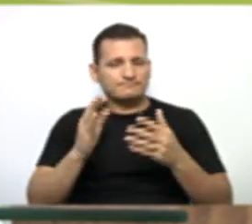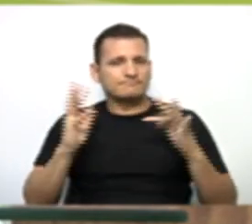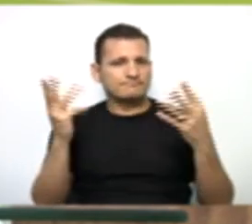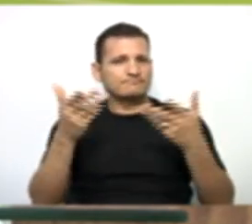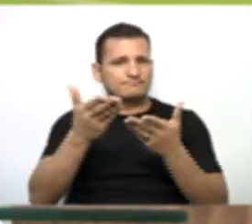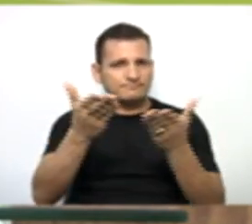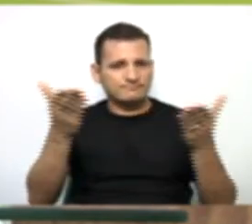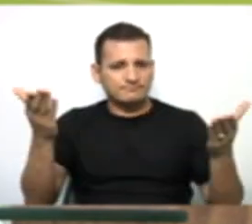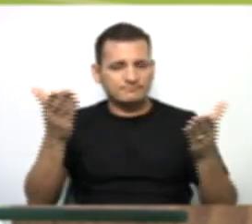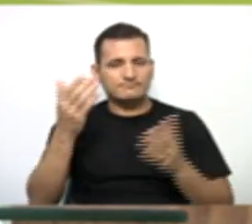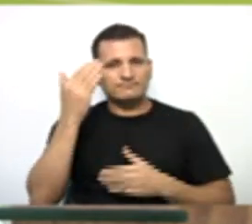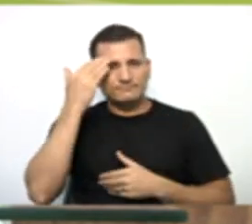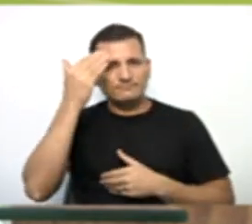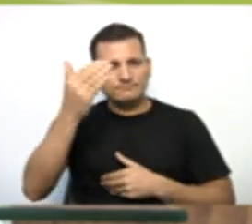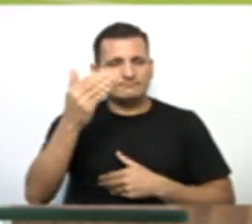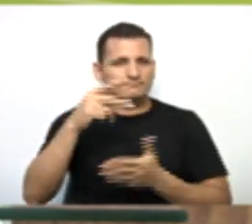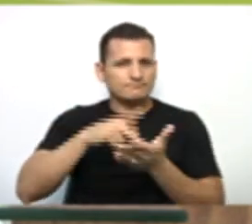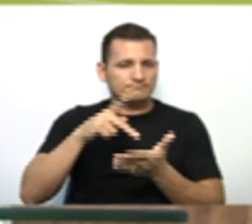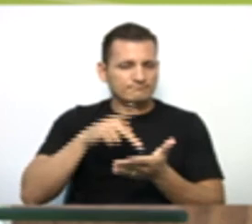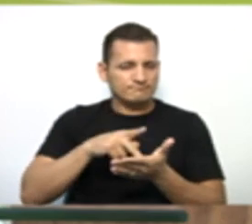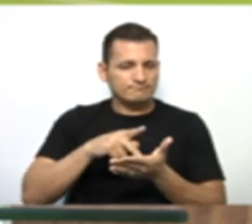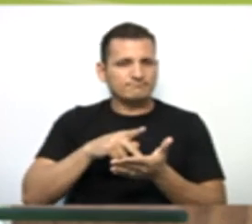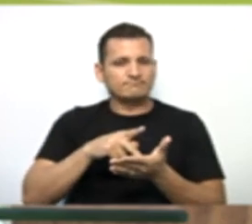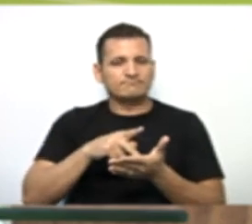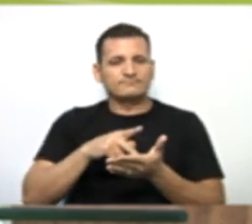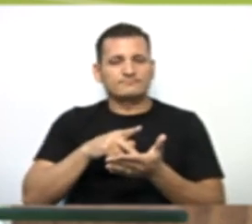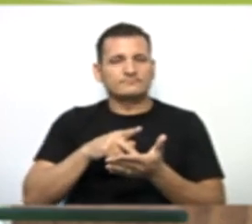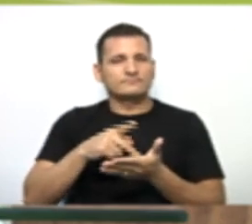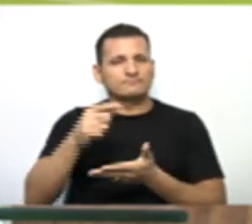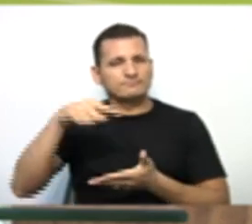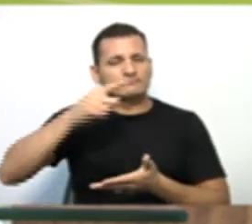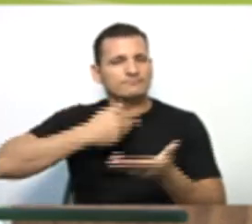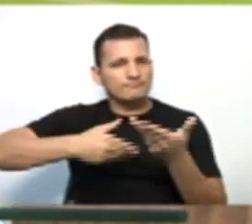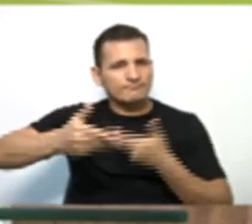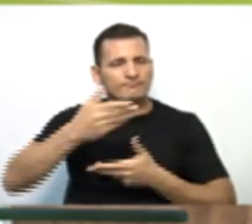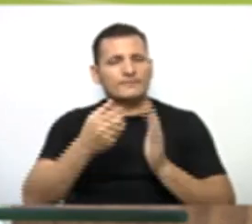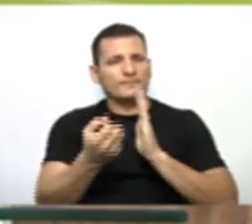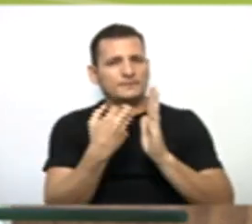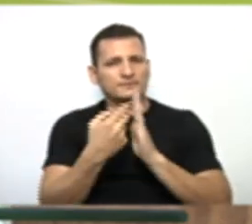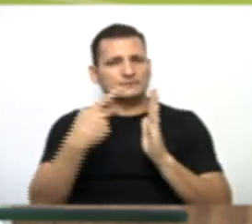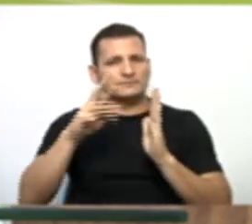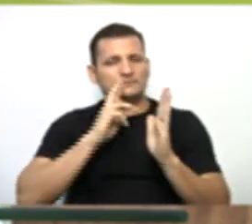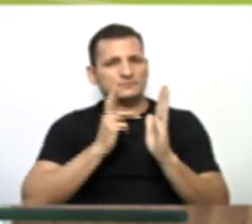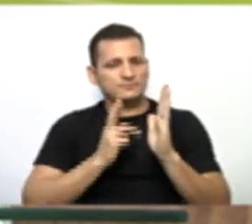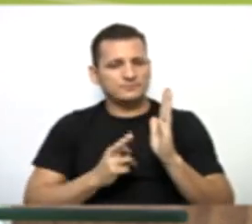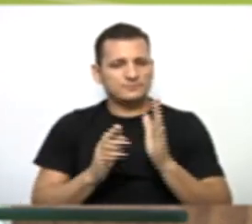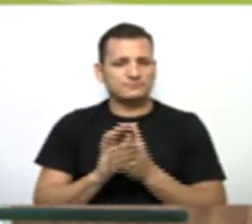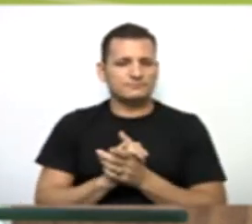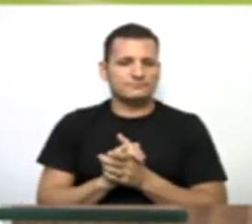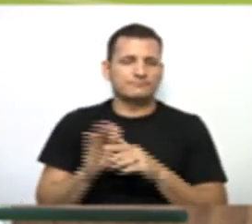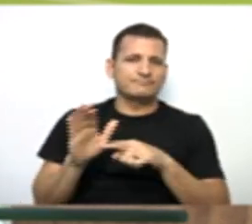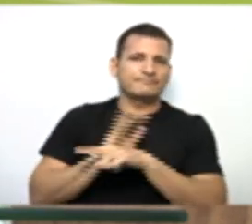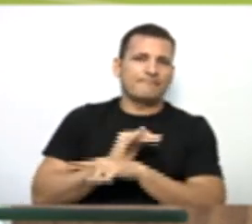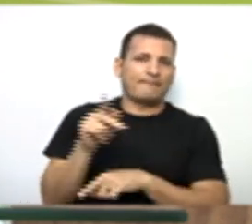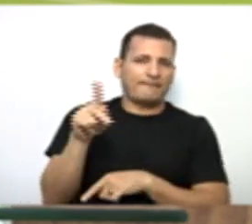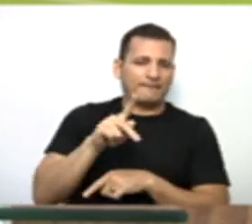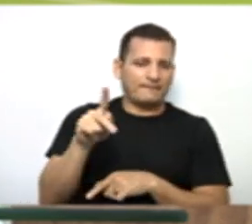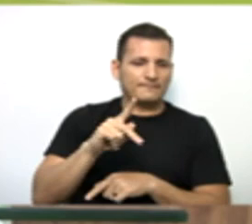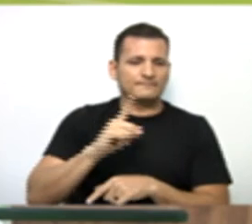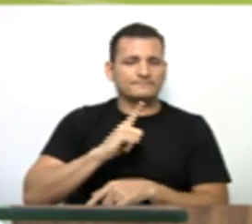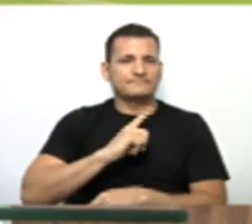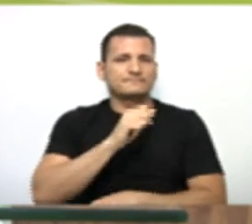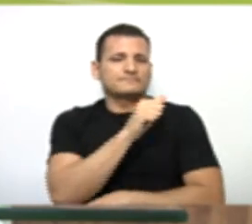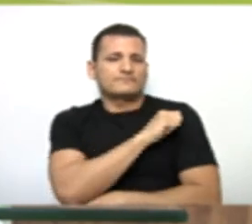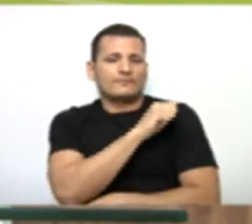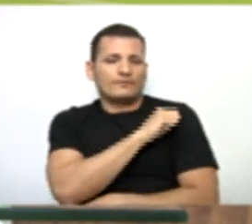todos. Obrigado realmente, fundo do coração, por terem colaborado, mandando suas respostas. E, professor Clébio, teve um aluno aqui que cortou o